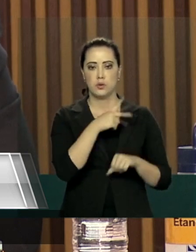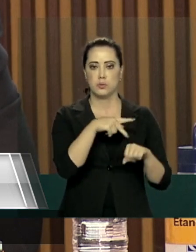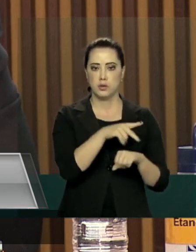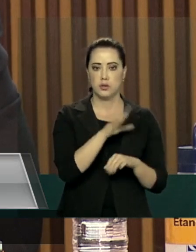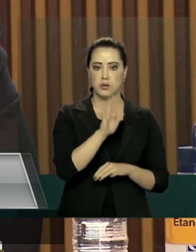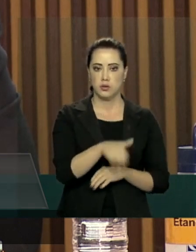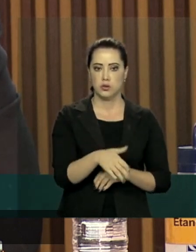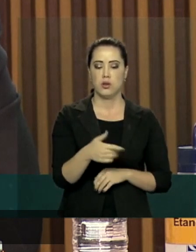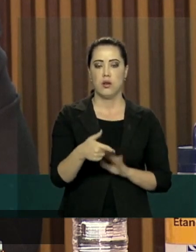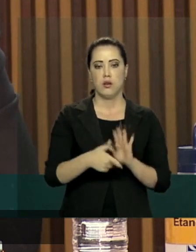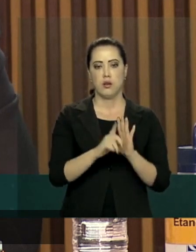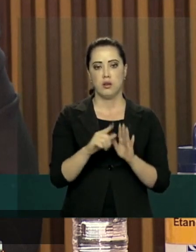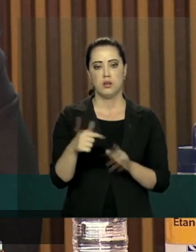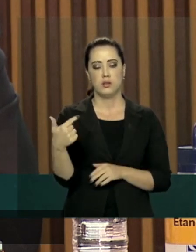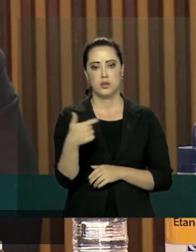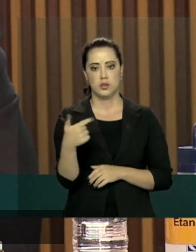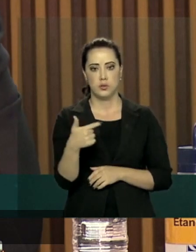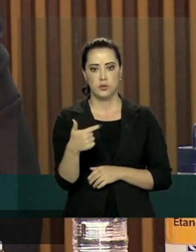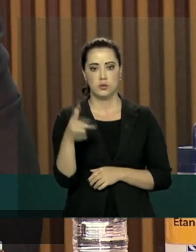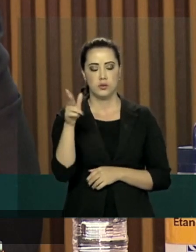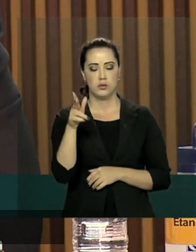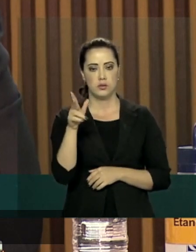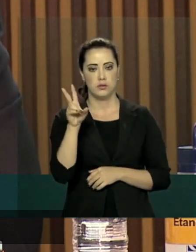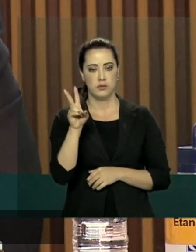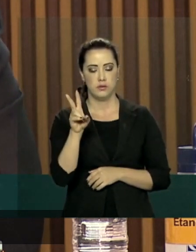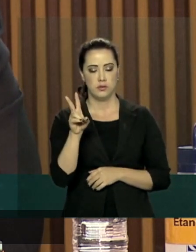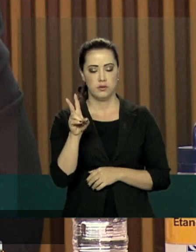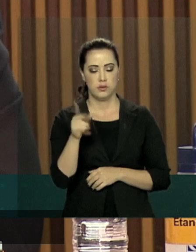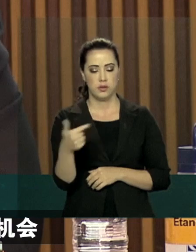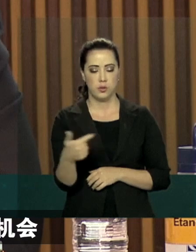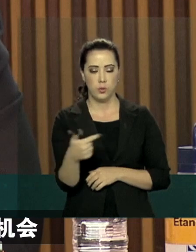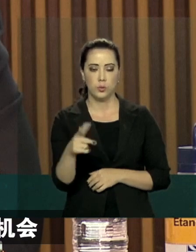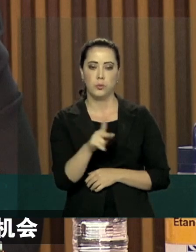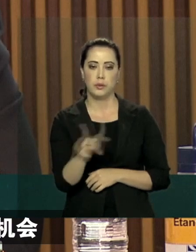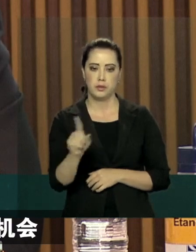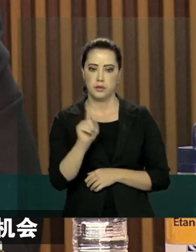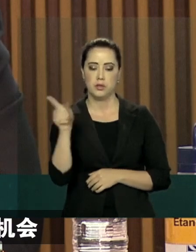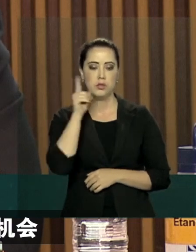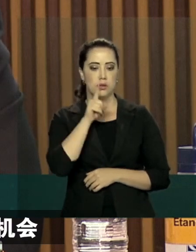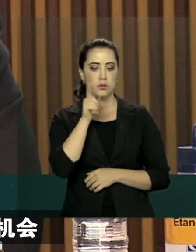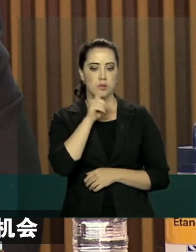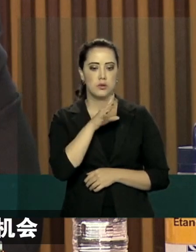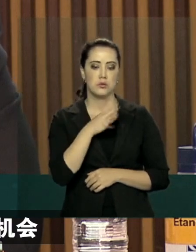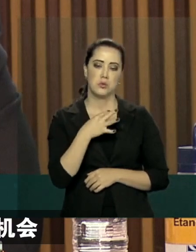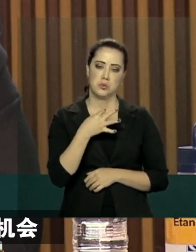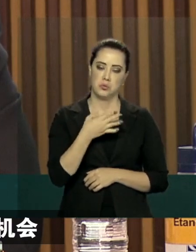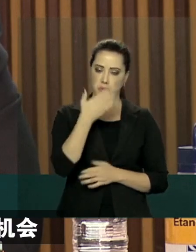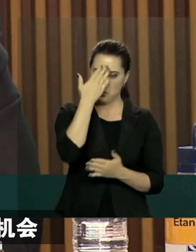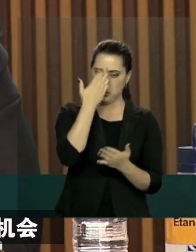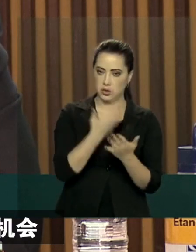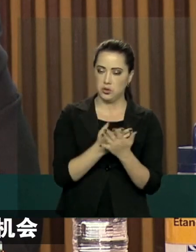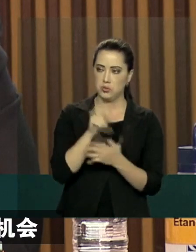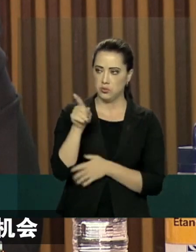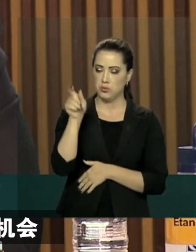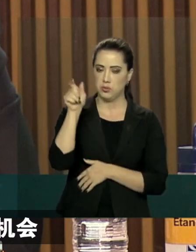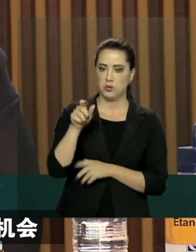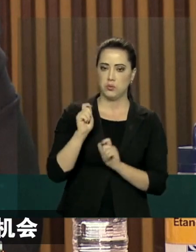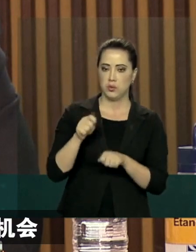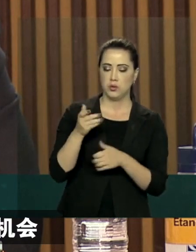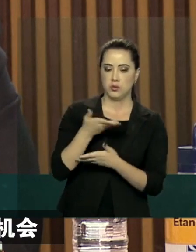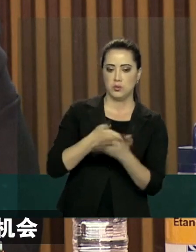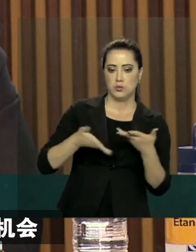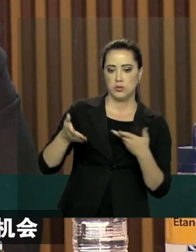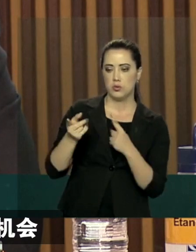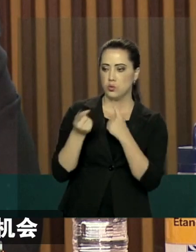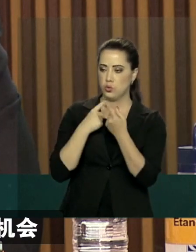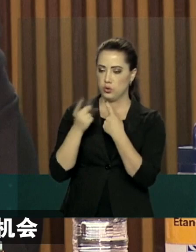foi vice-presidente, fez várias visitas aqui ao Brasil, então é uma pessoa que eu acho que nós poderíamos em algum momento estabelecer